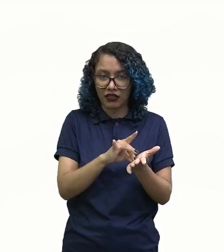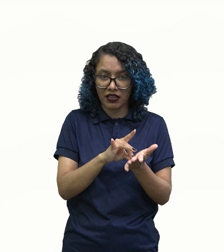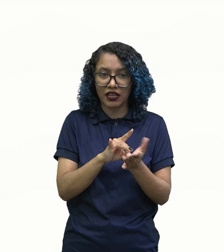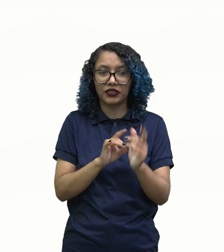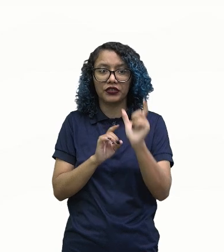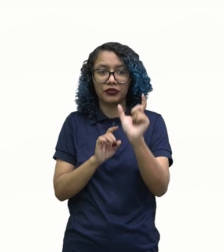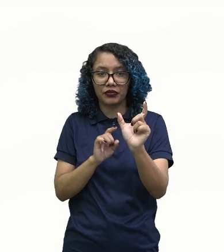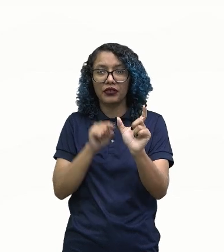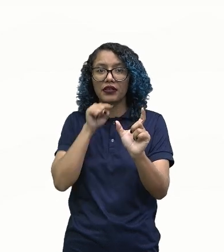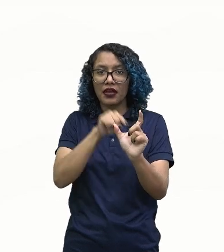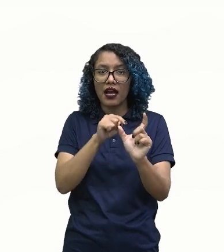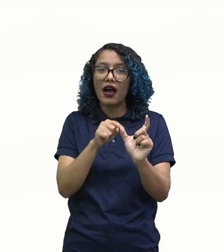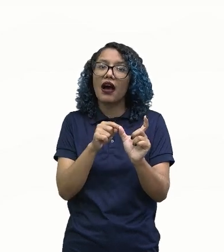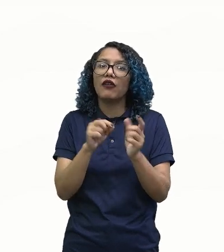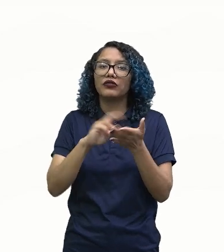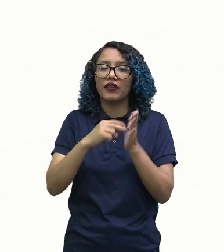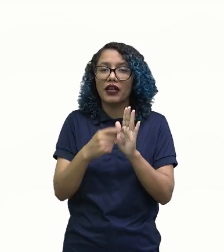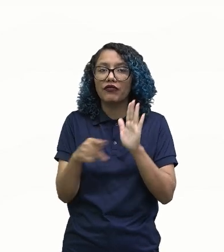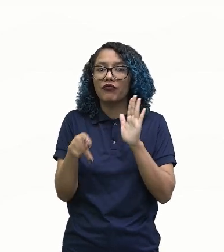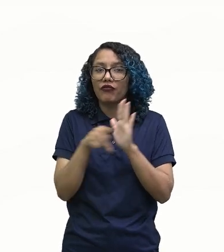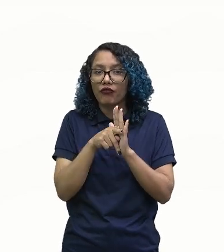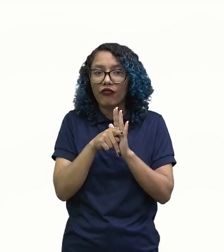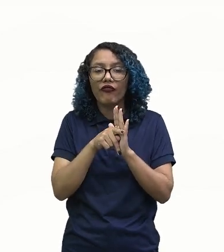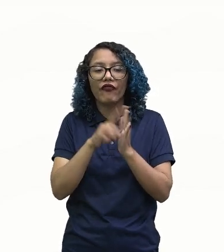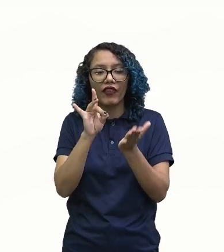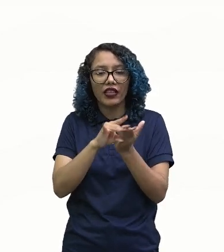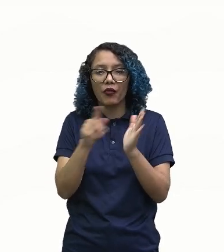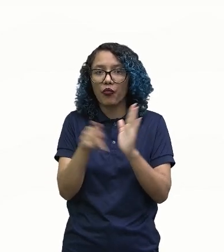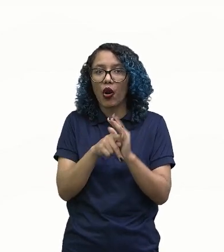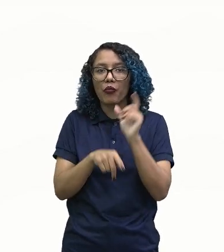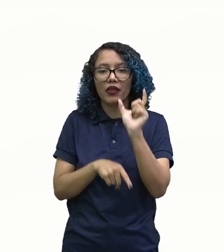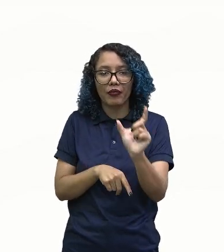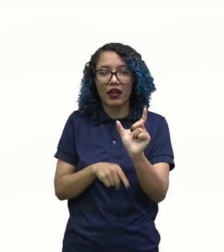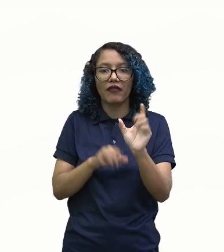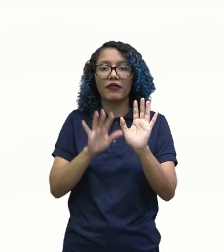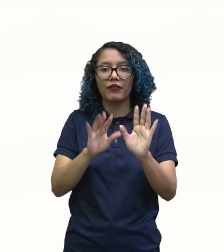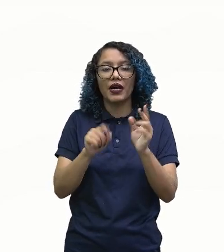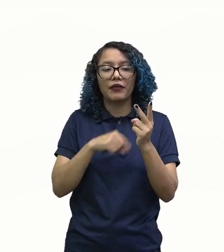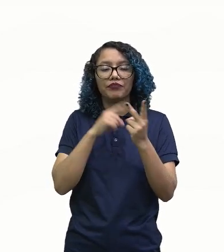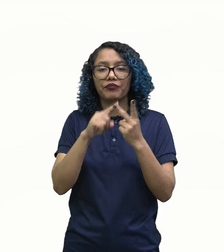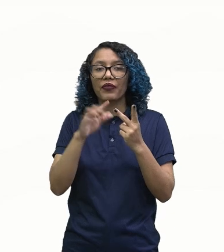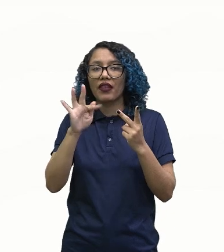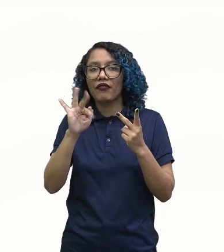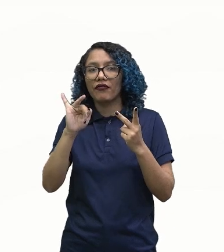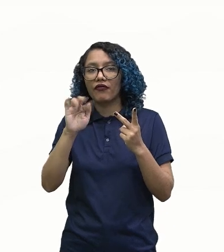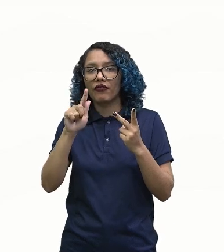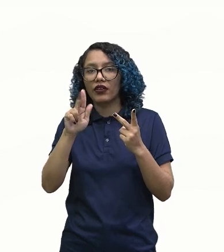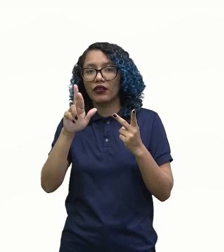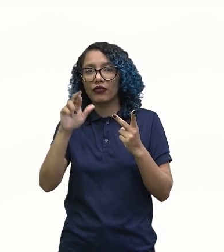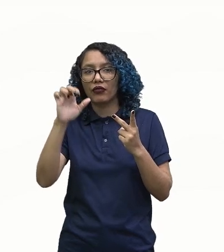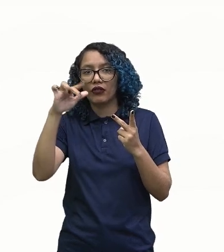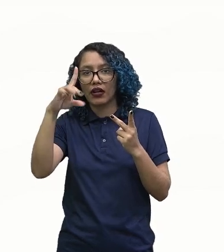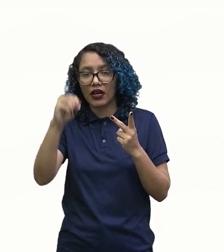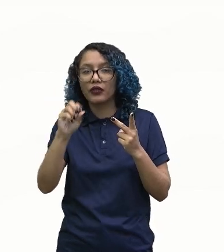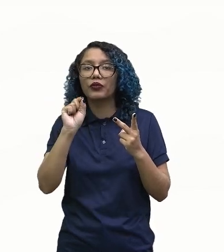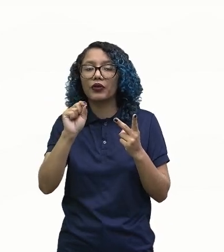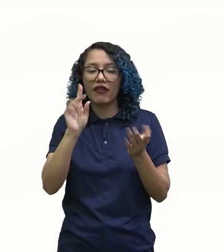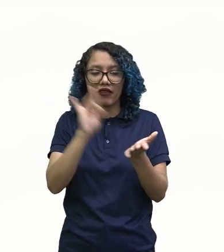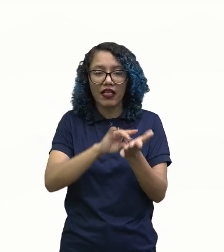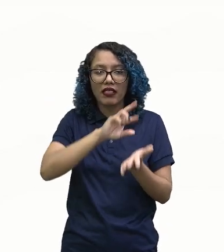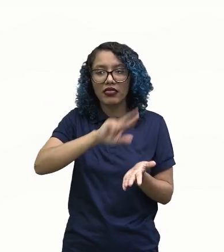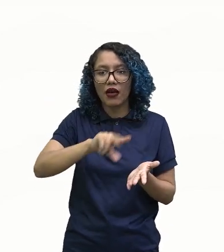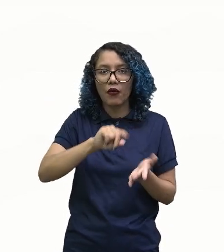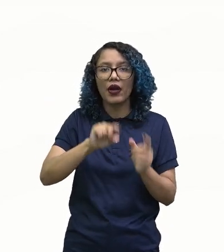fato a palavra significa, ok? E quando eu falo de sentido figurado, é o sentido não real, é o sentido conotativo, é